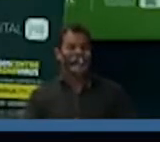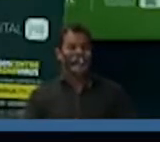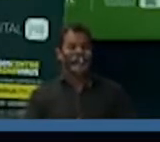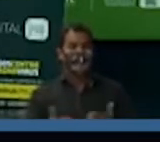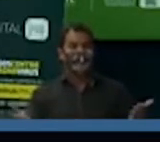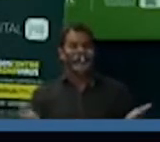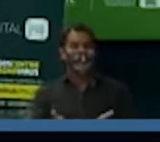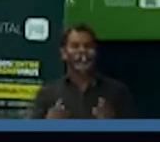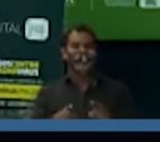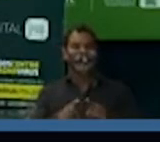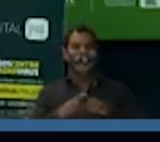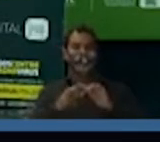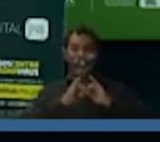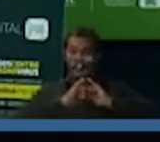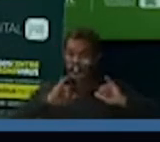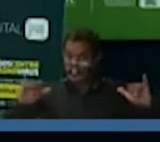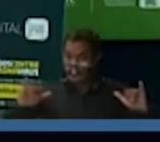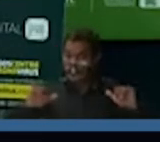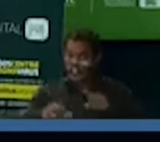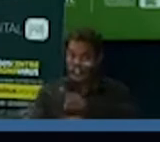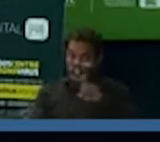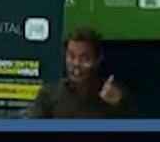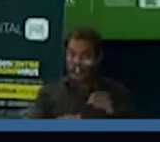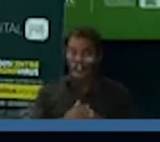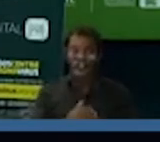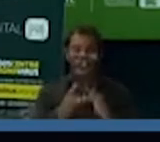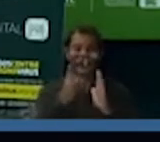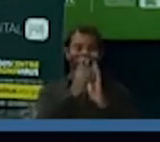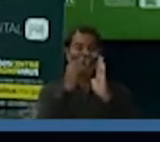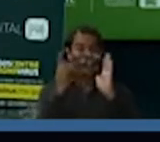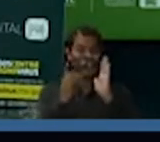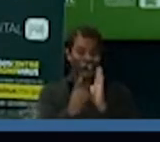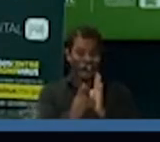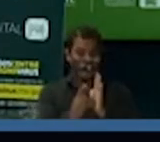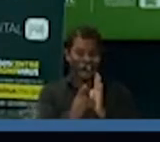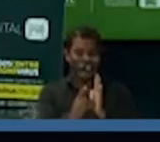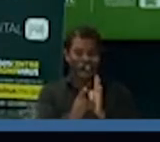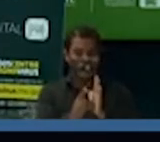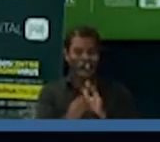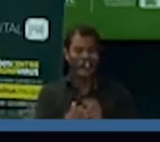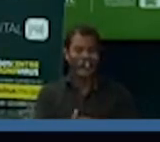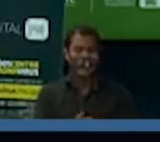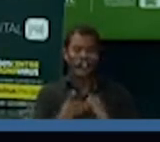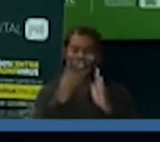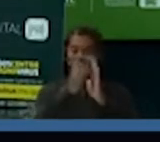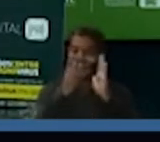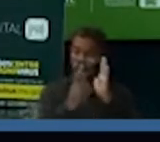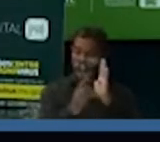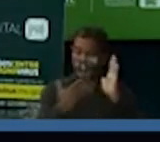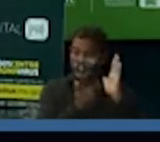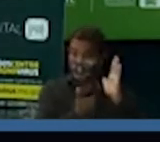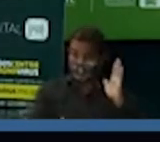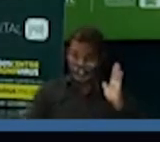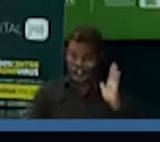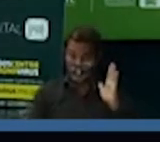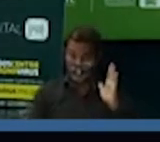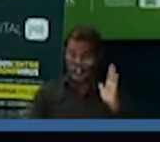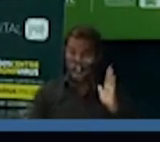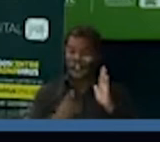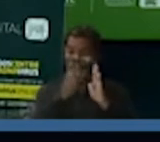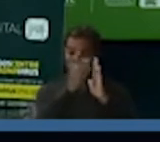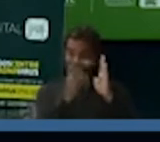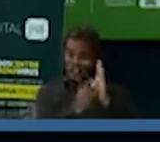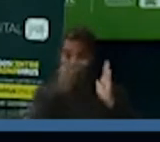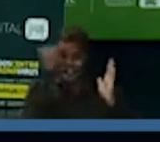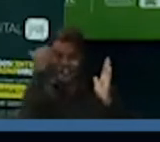aqui um alerta. O decreto do Estado,